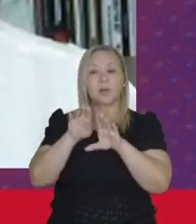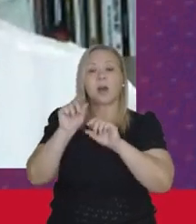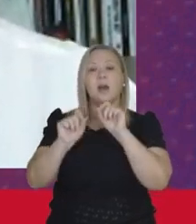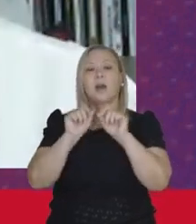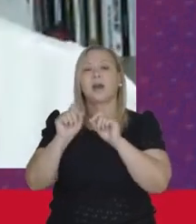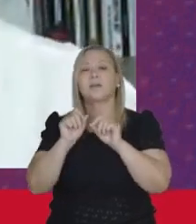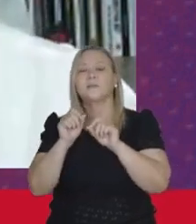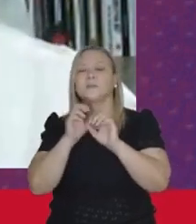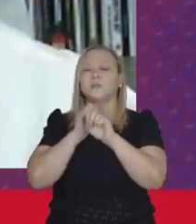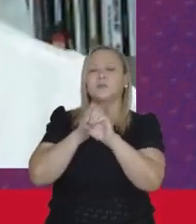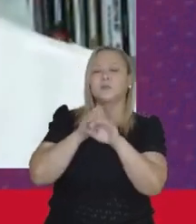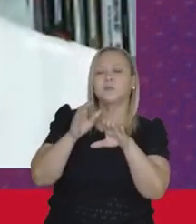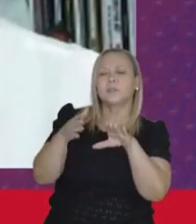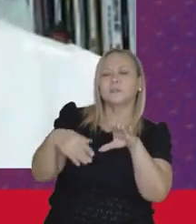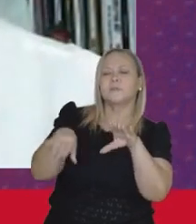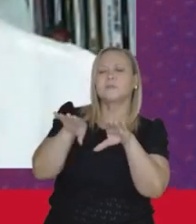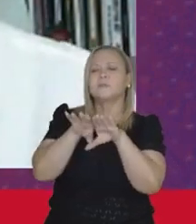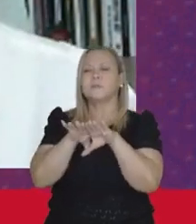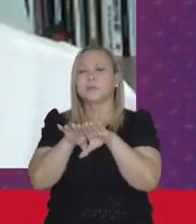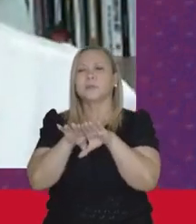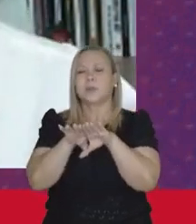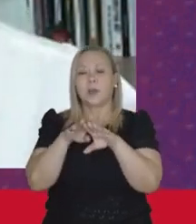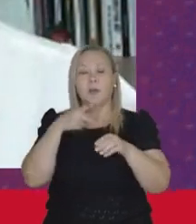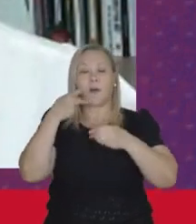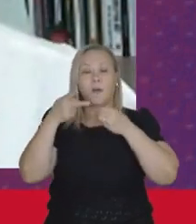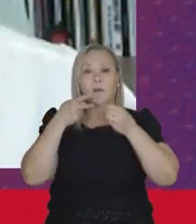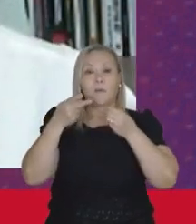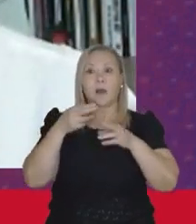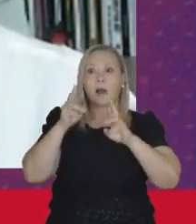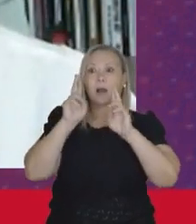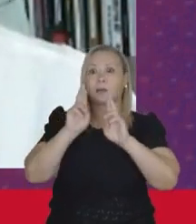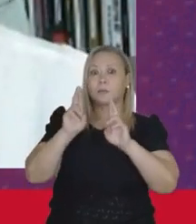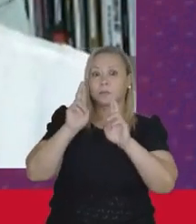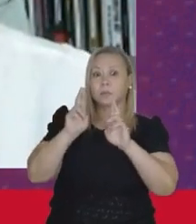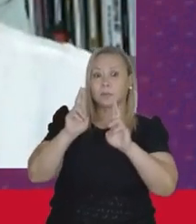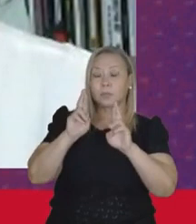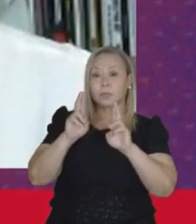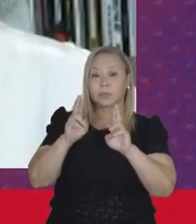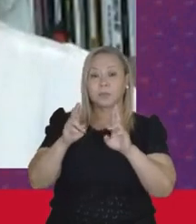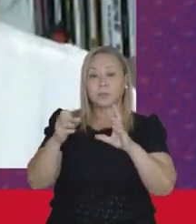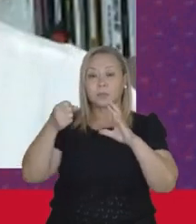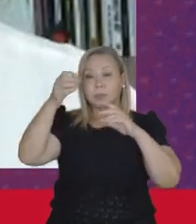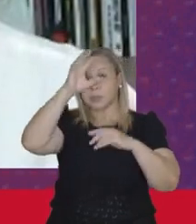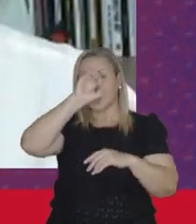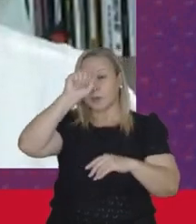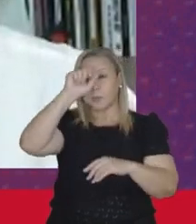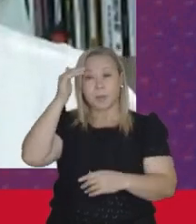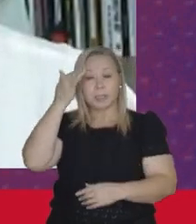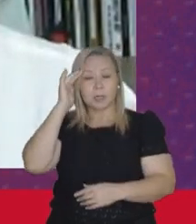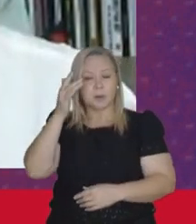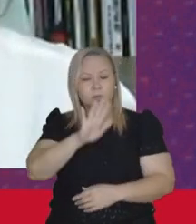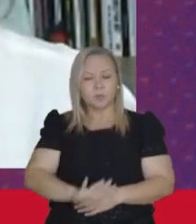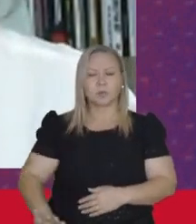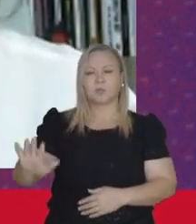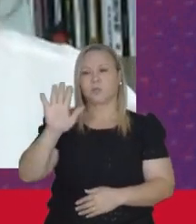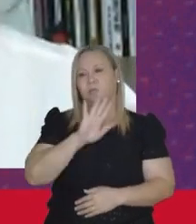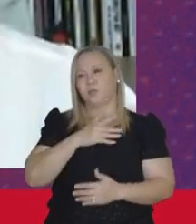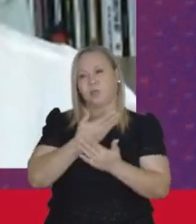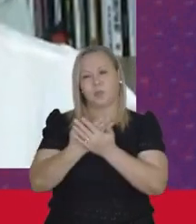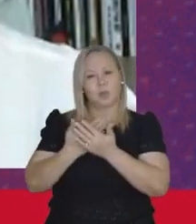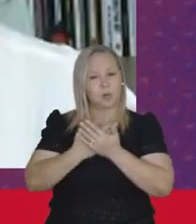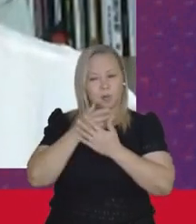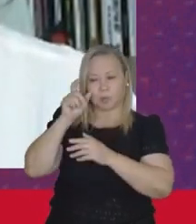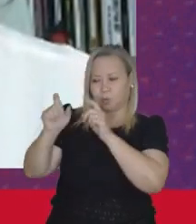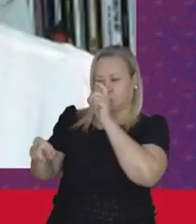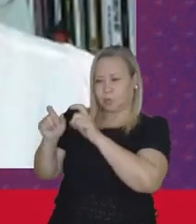educação inclusiva, ela coloca as expectativas de aprendizagem para todos os estudantes, para estudantes